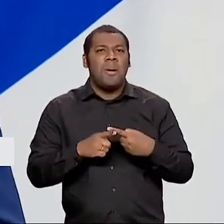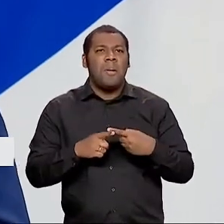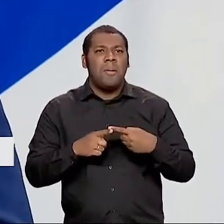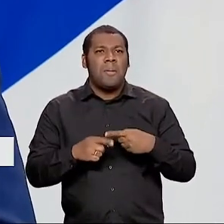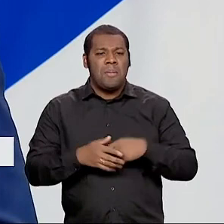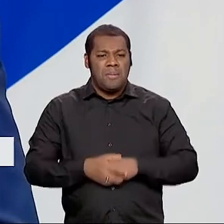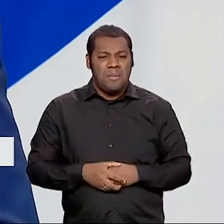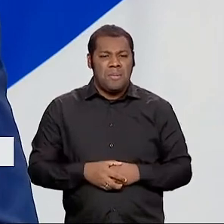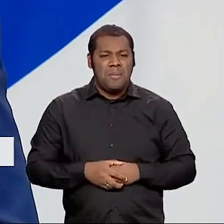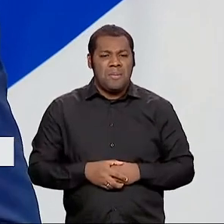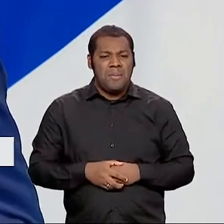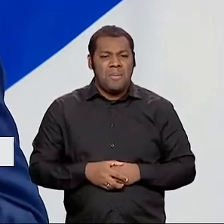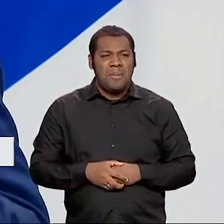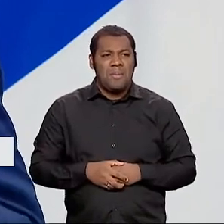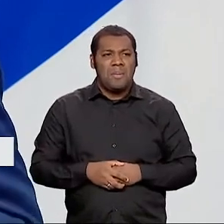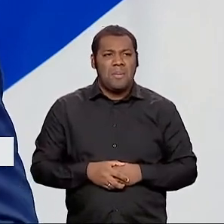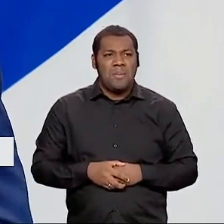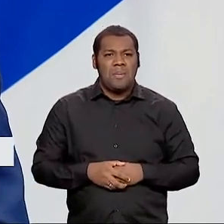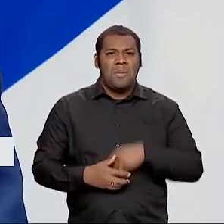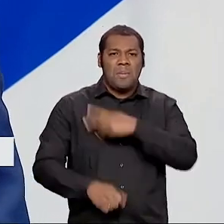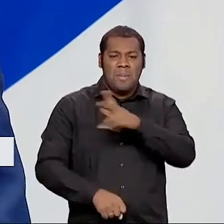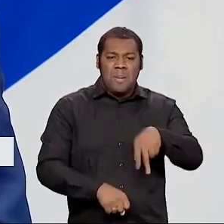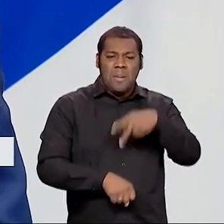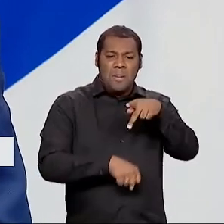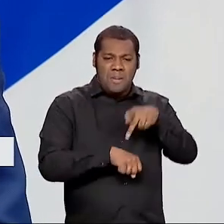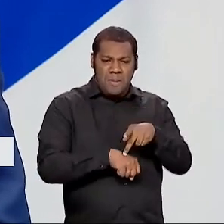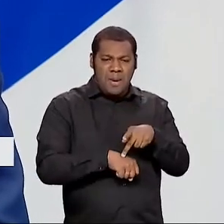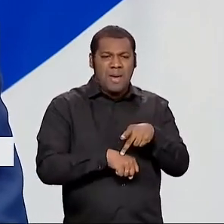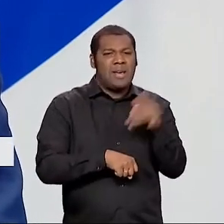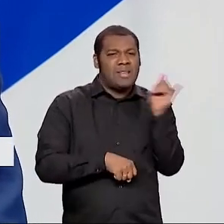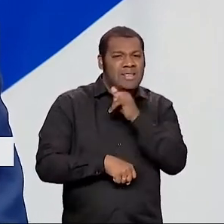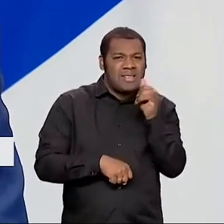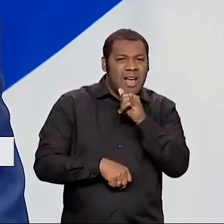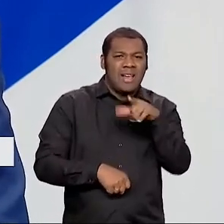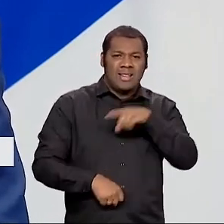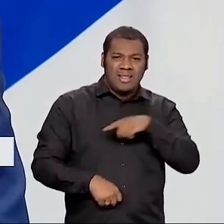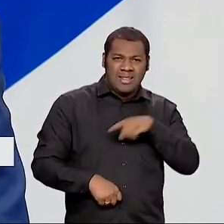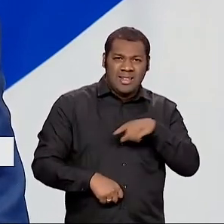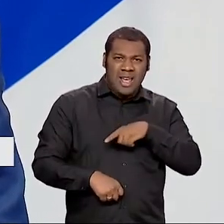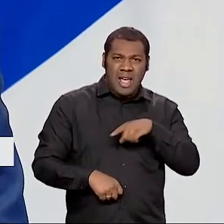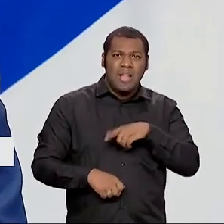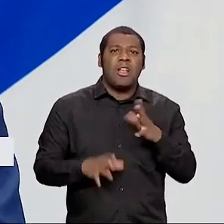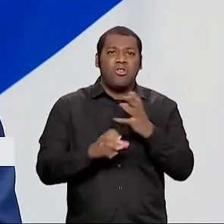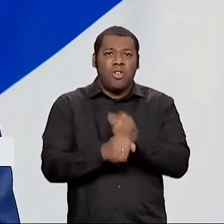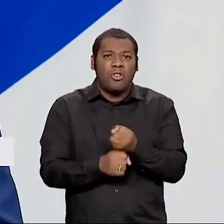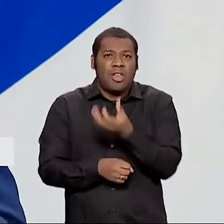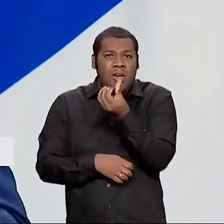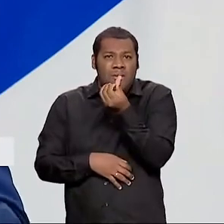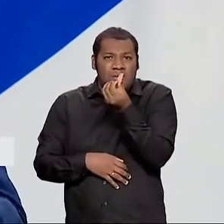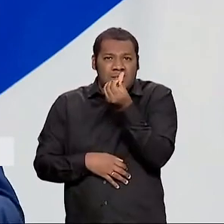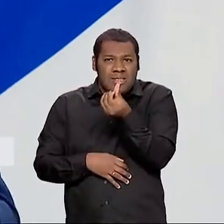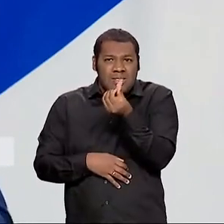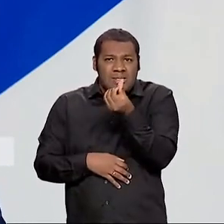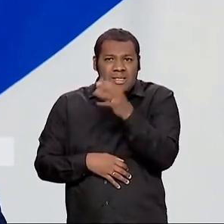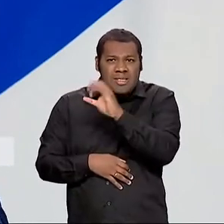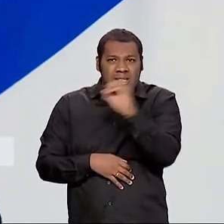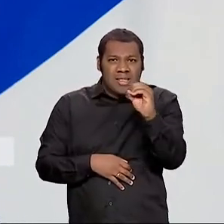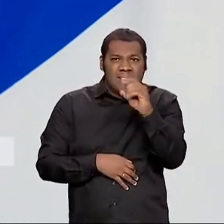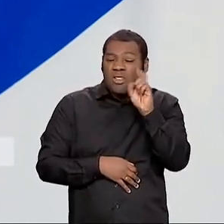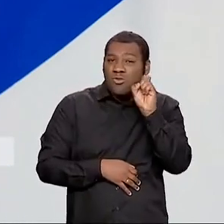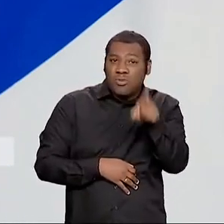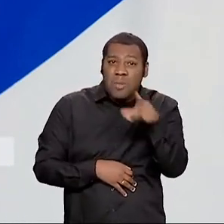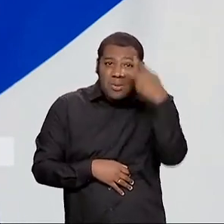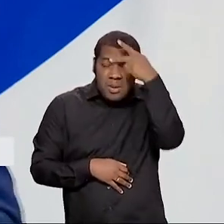tem, só naturalizados, nós temos 600 mil italianos e tem mais de 30 milhões